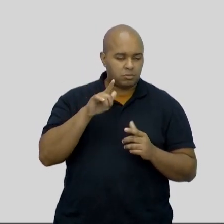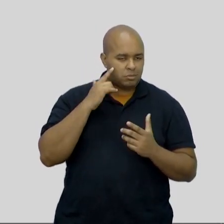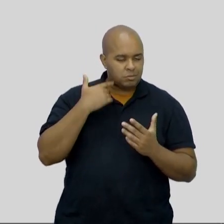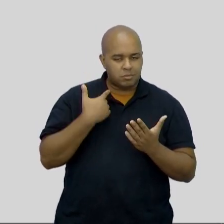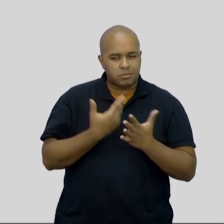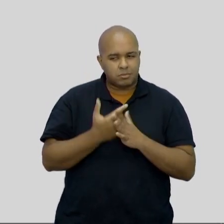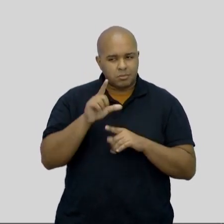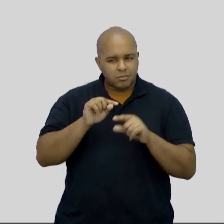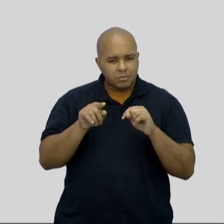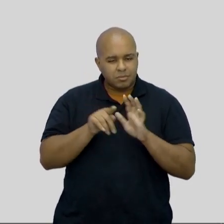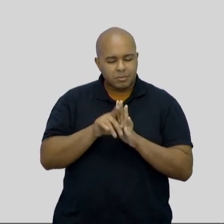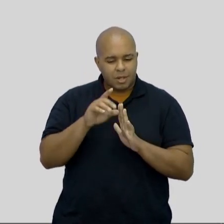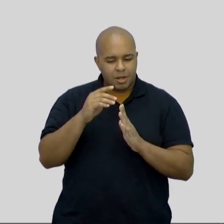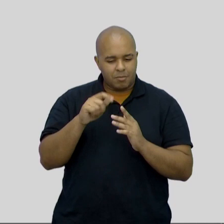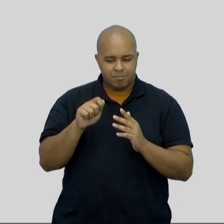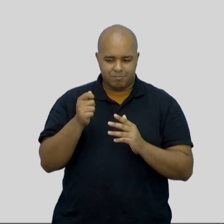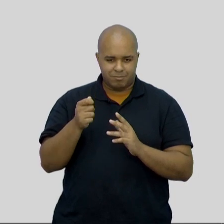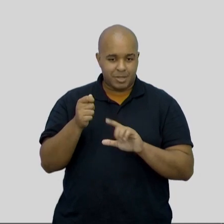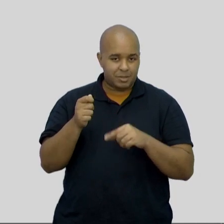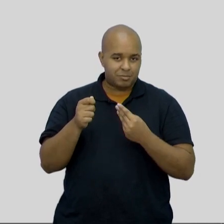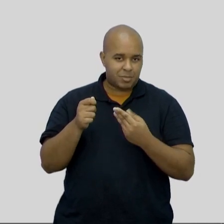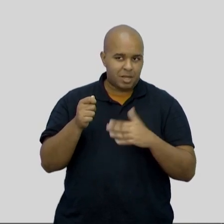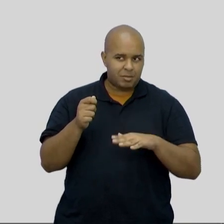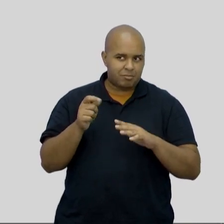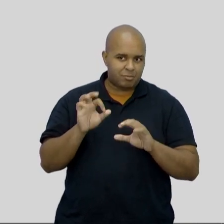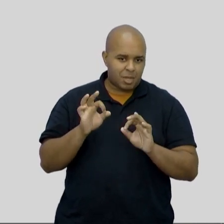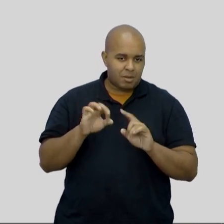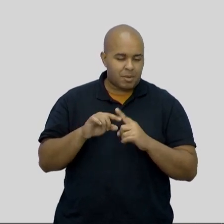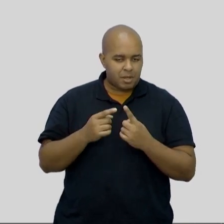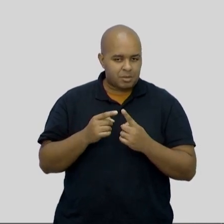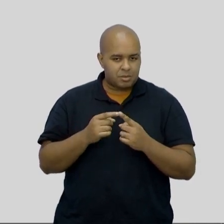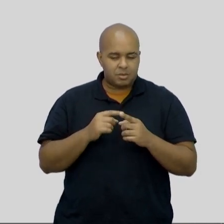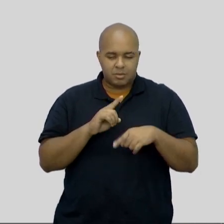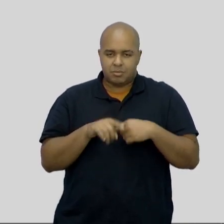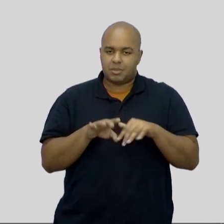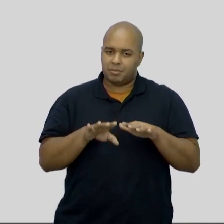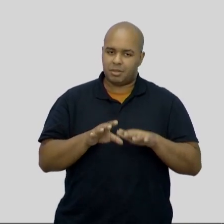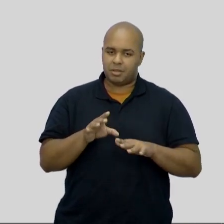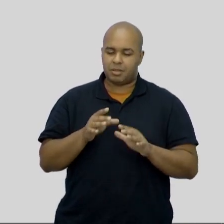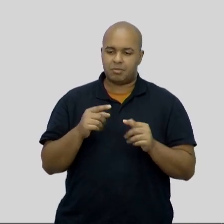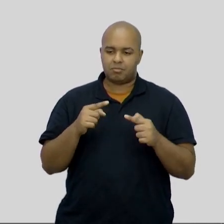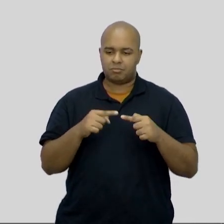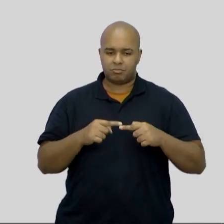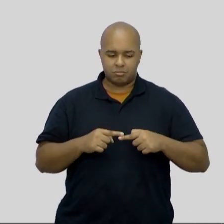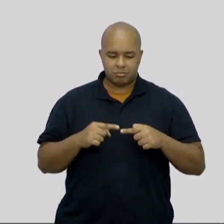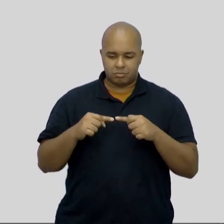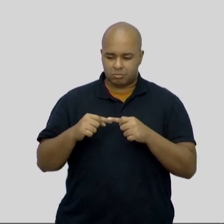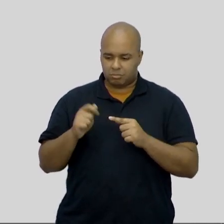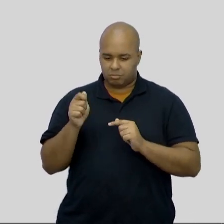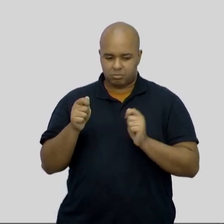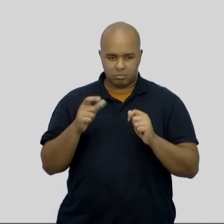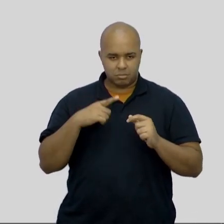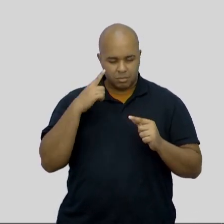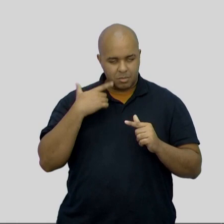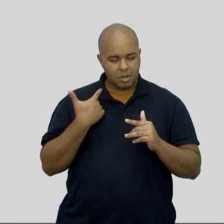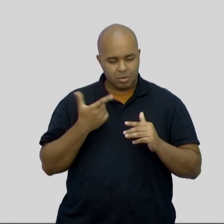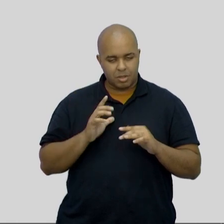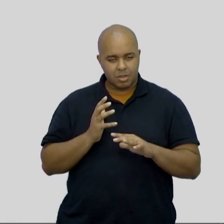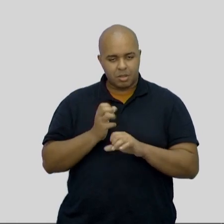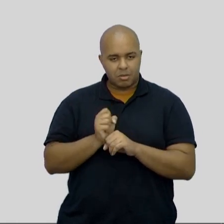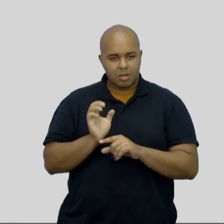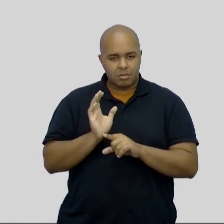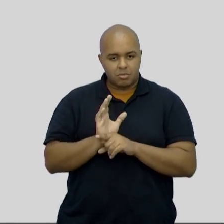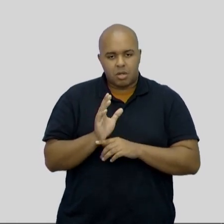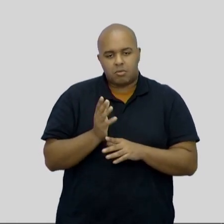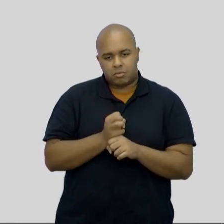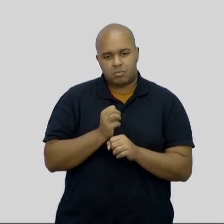que, para a carta em si, ele não está valendo nada, mas dependendo das combinações entre as cartas que você tiver, vai te dar